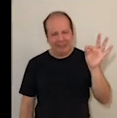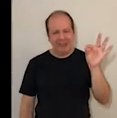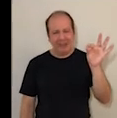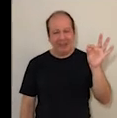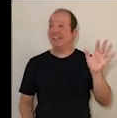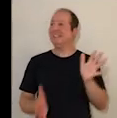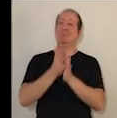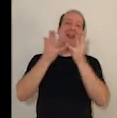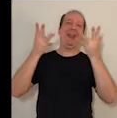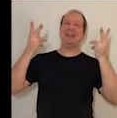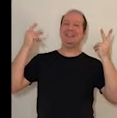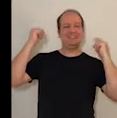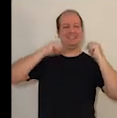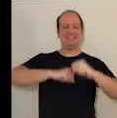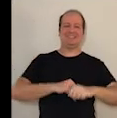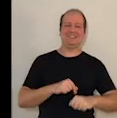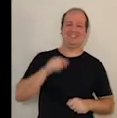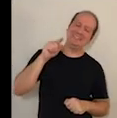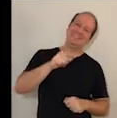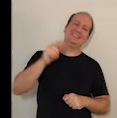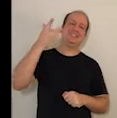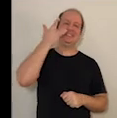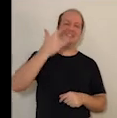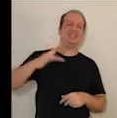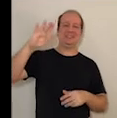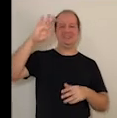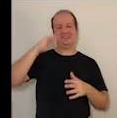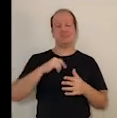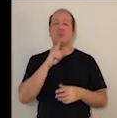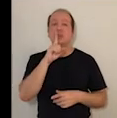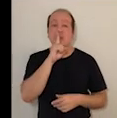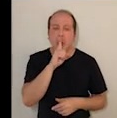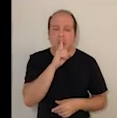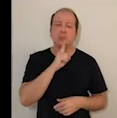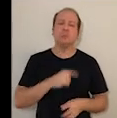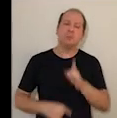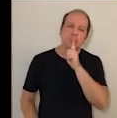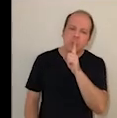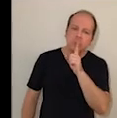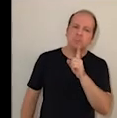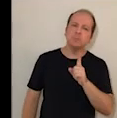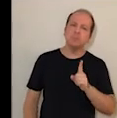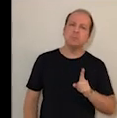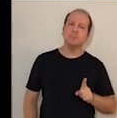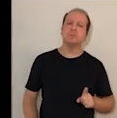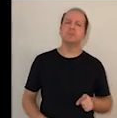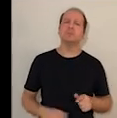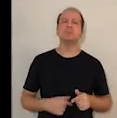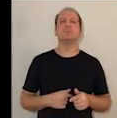Mosca? Esplêndido! Ah, meu menino de ouro! Silêncio, silêncio,